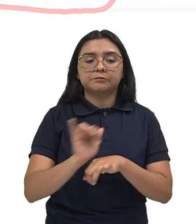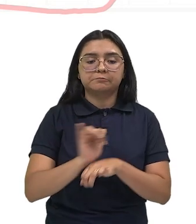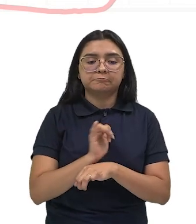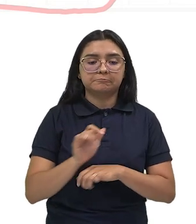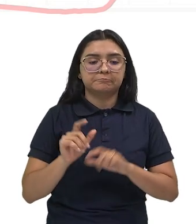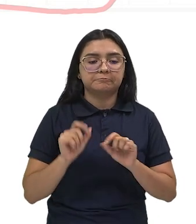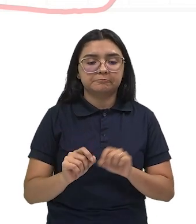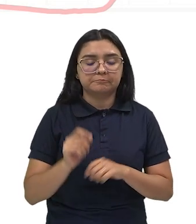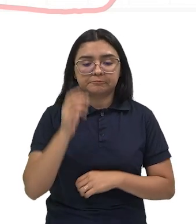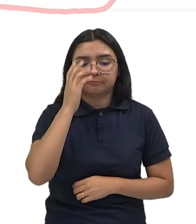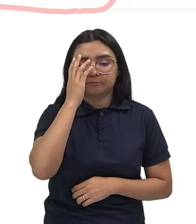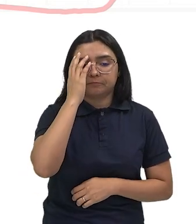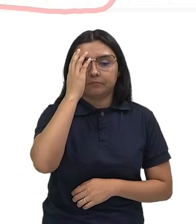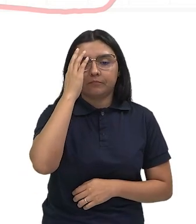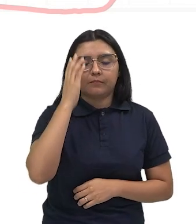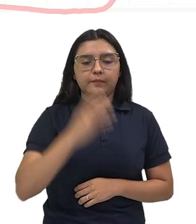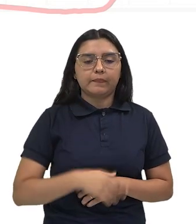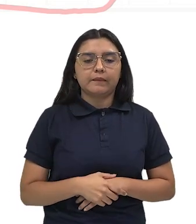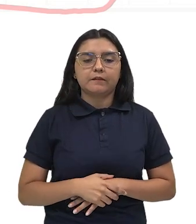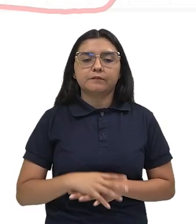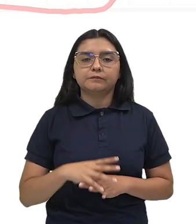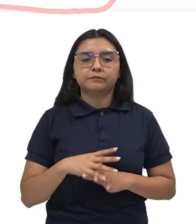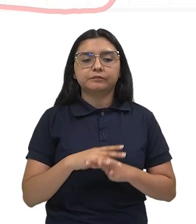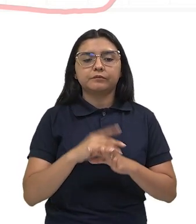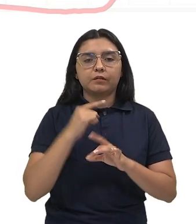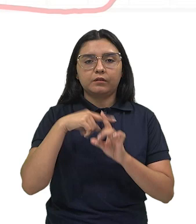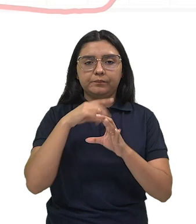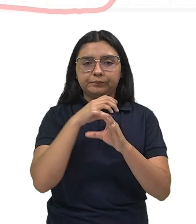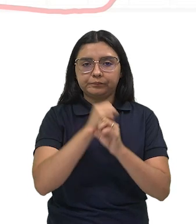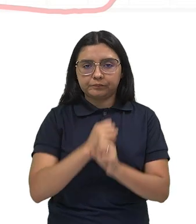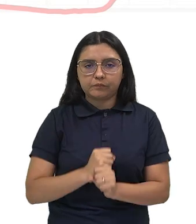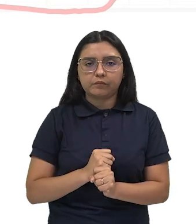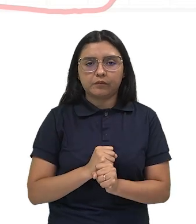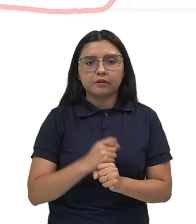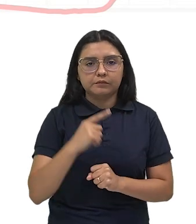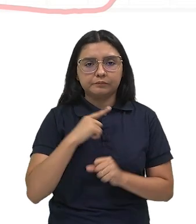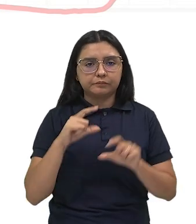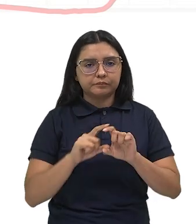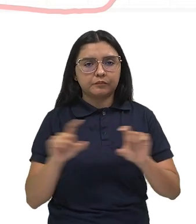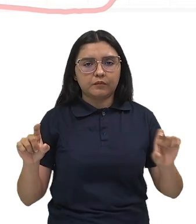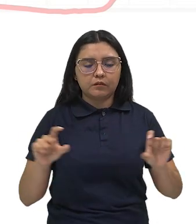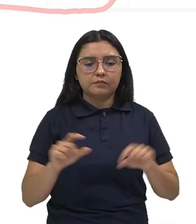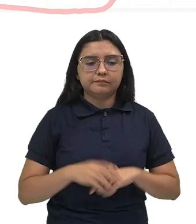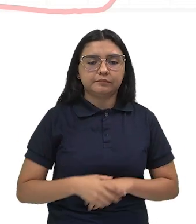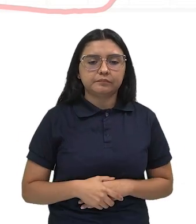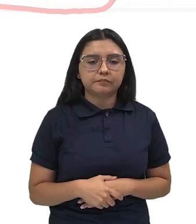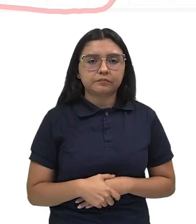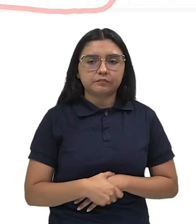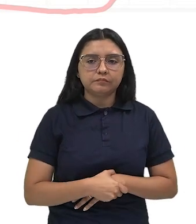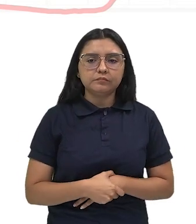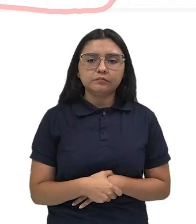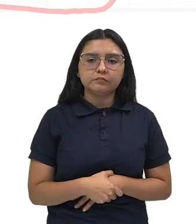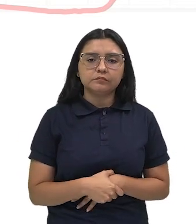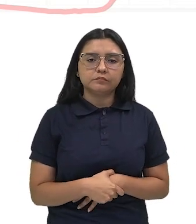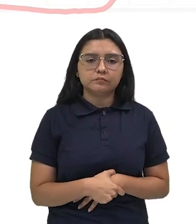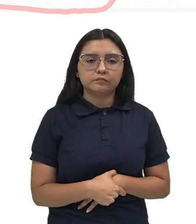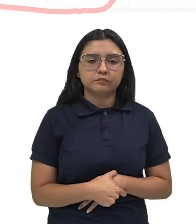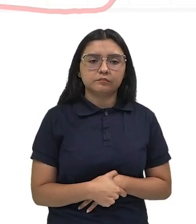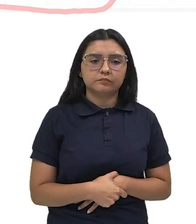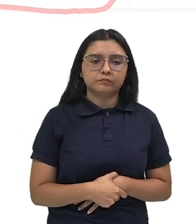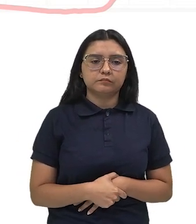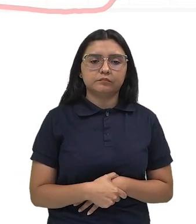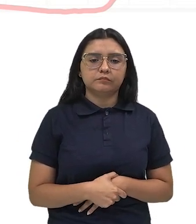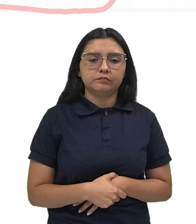que você pega? Você soma, tem uma formulazinha para esse quantitativo, né? Você soma